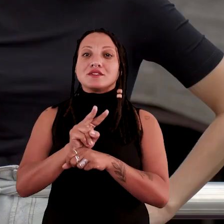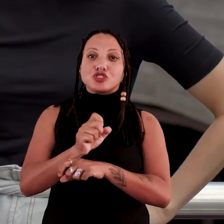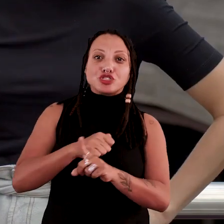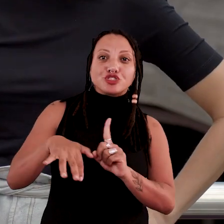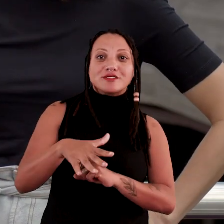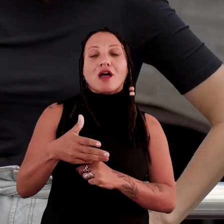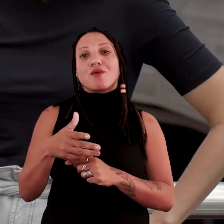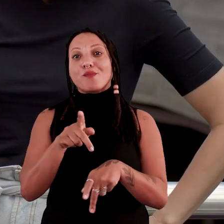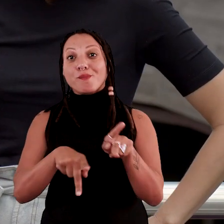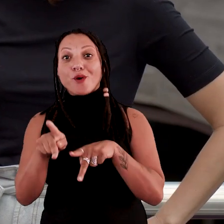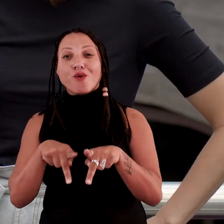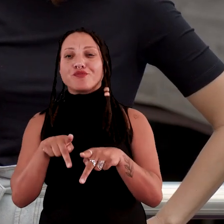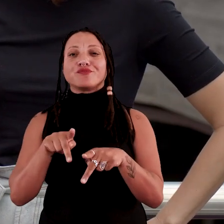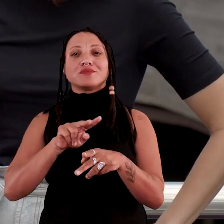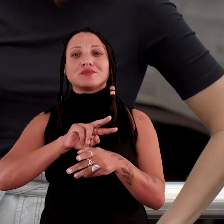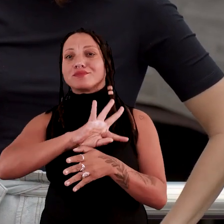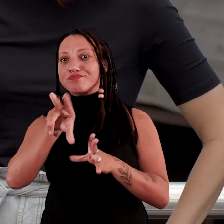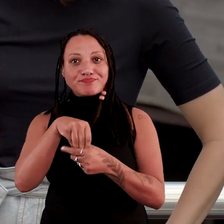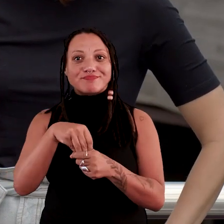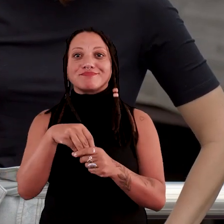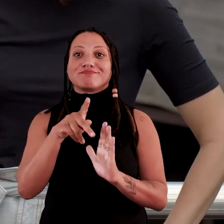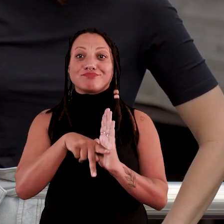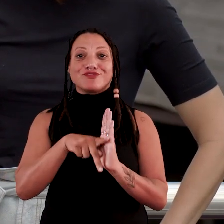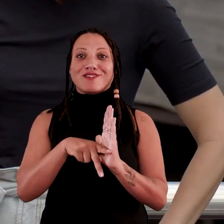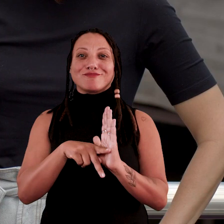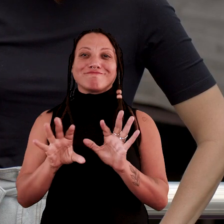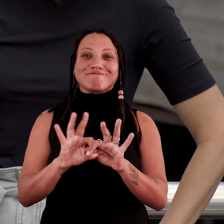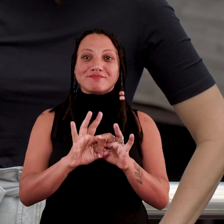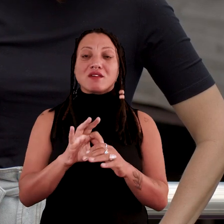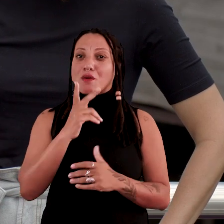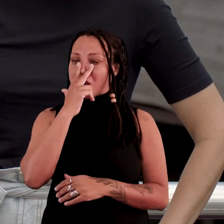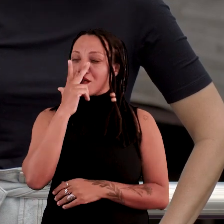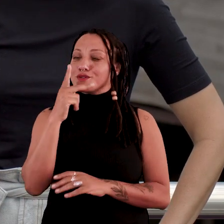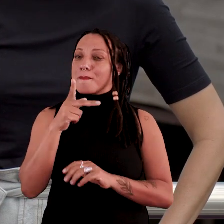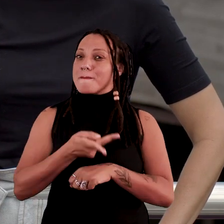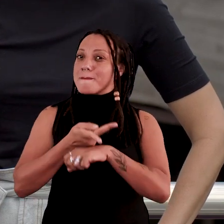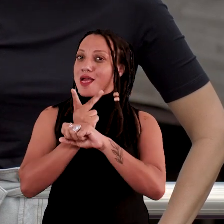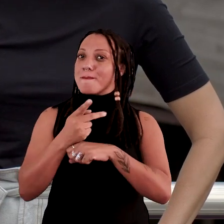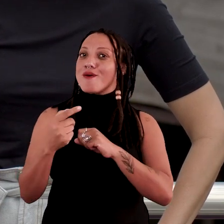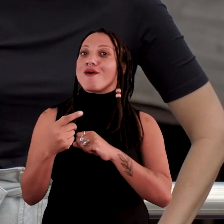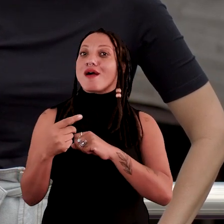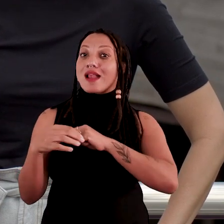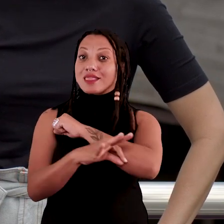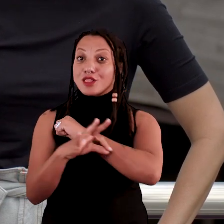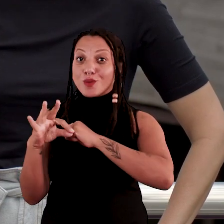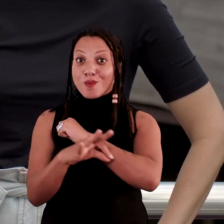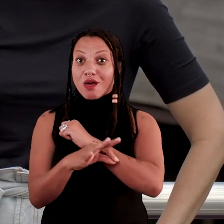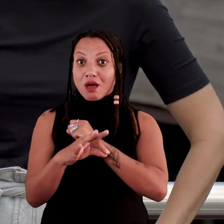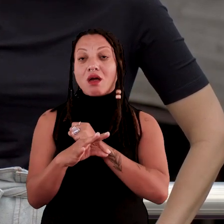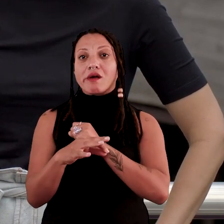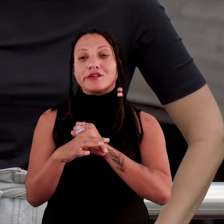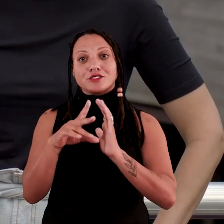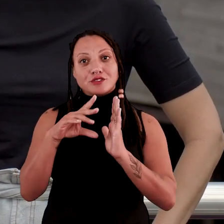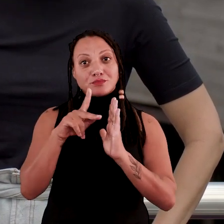resultado de um desejo dos arquitetos urbanistas, mas como da população da cidade de São Luís, que almejava assim,